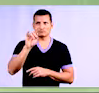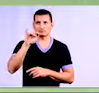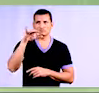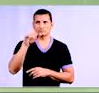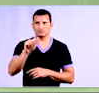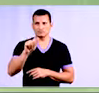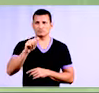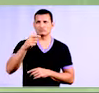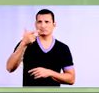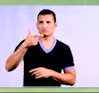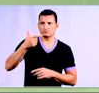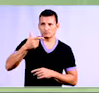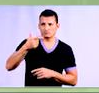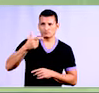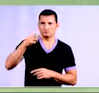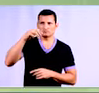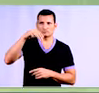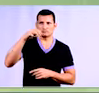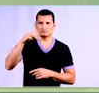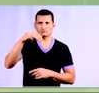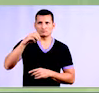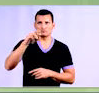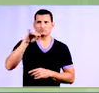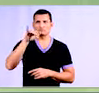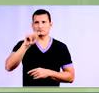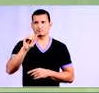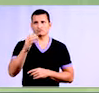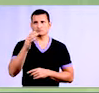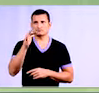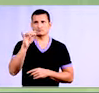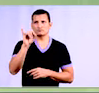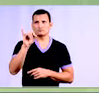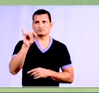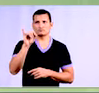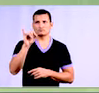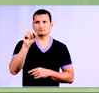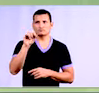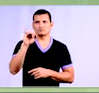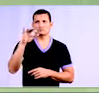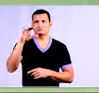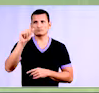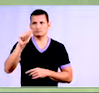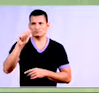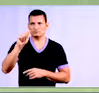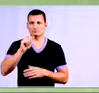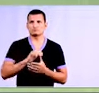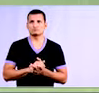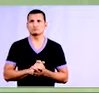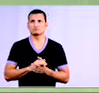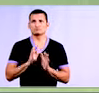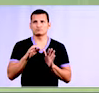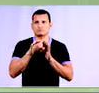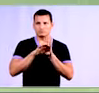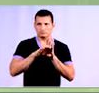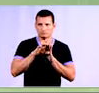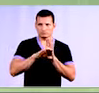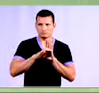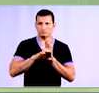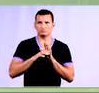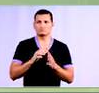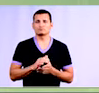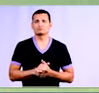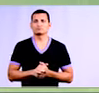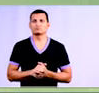Segundo, memória física. Nós começamos o conceito de memória lógica e memória